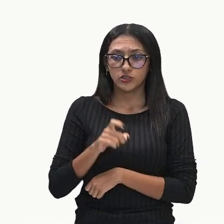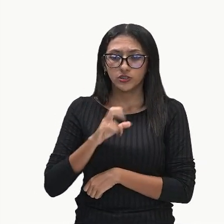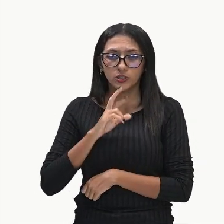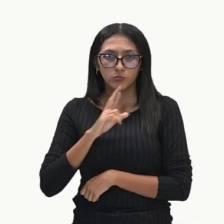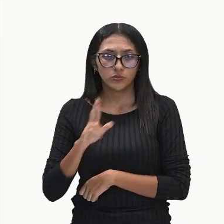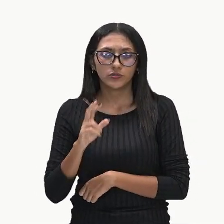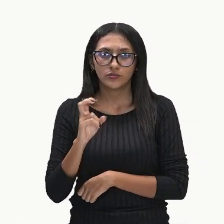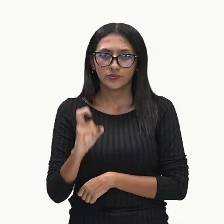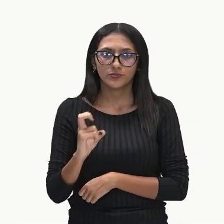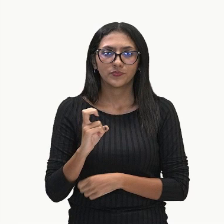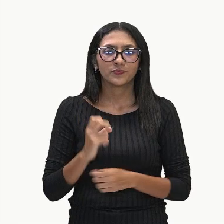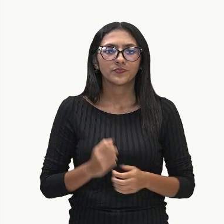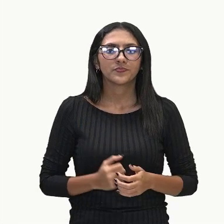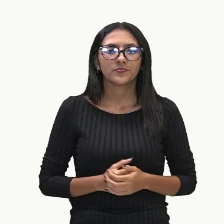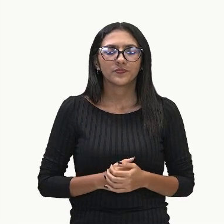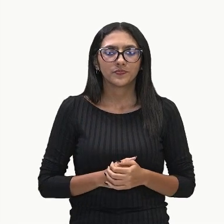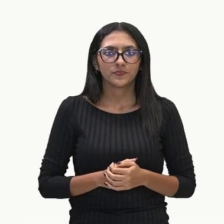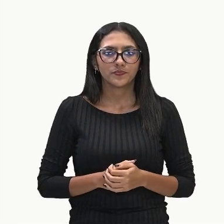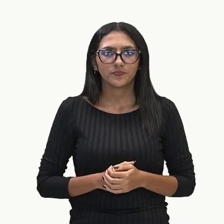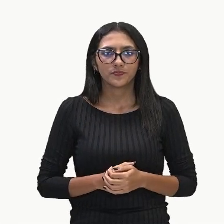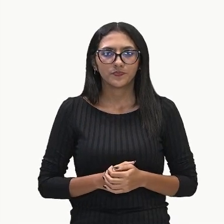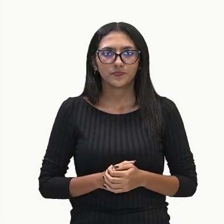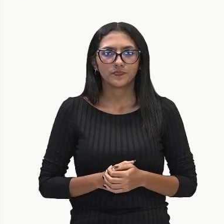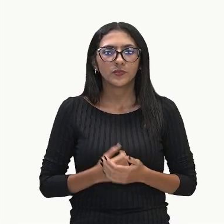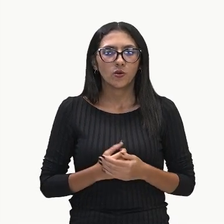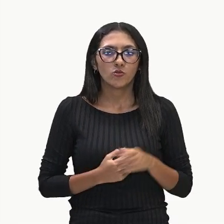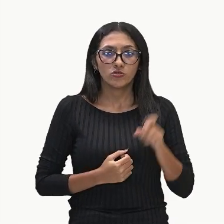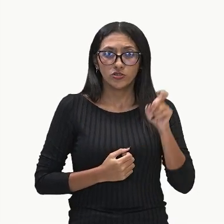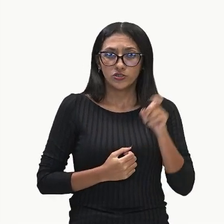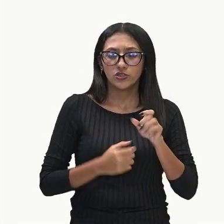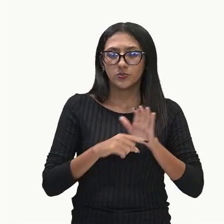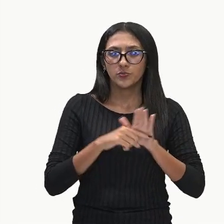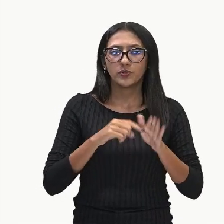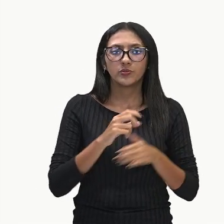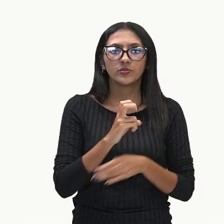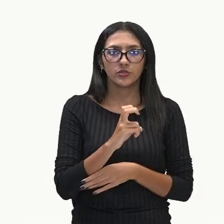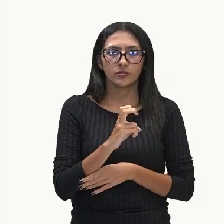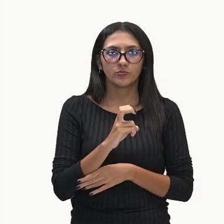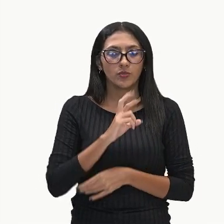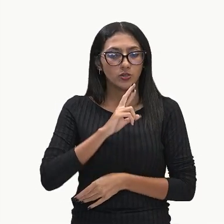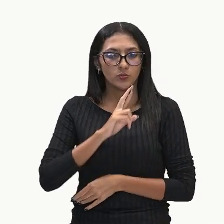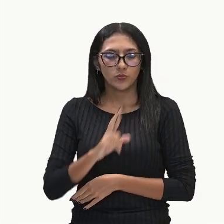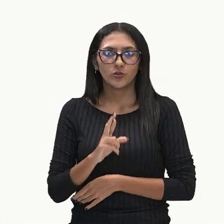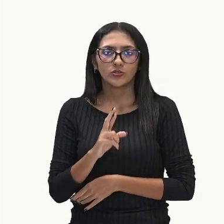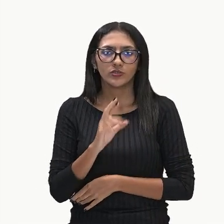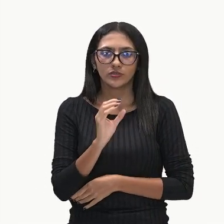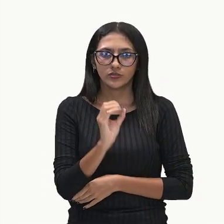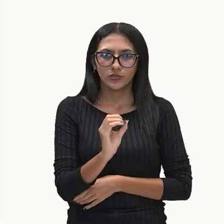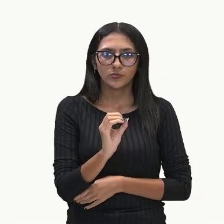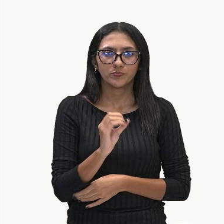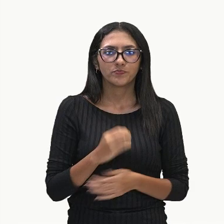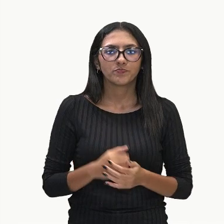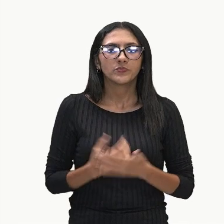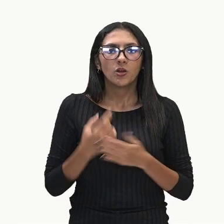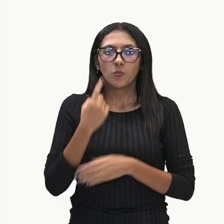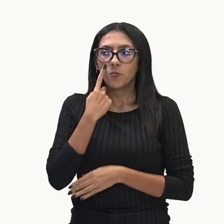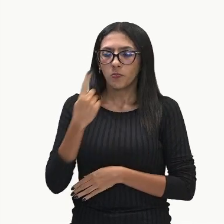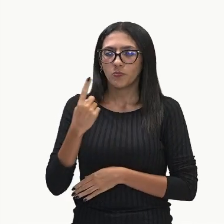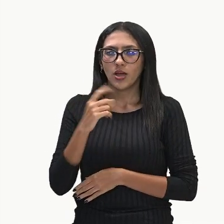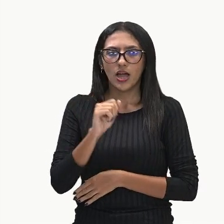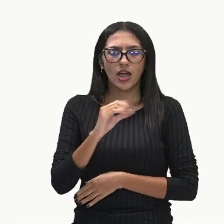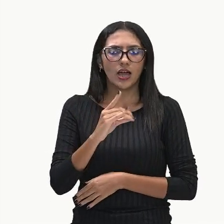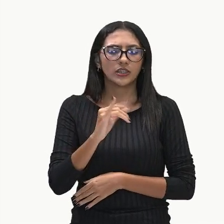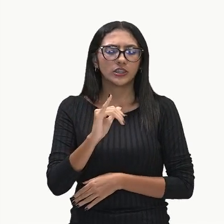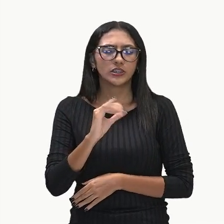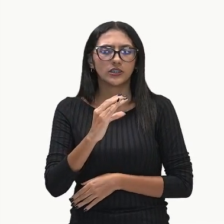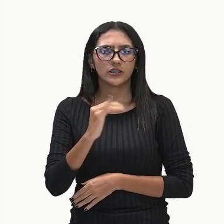ele está falando. Eu tenho x menos 5 igual a zero. Ele está pedindo para adicionar 5 aos